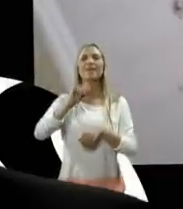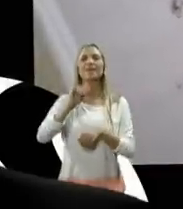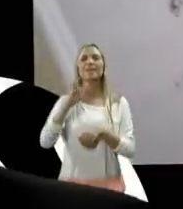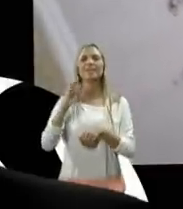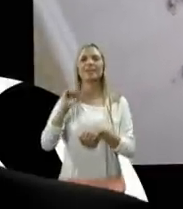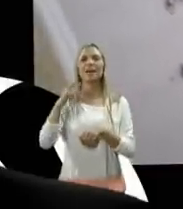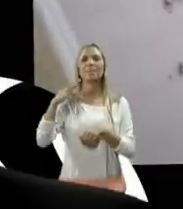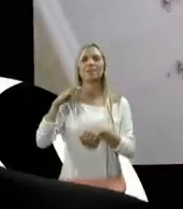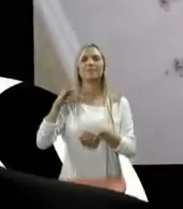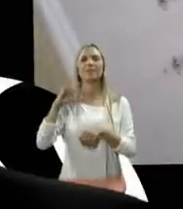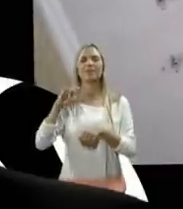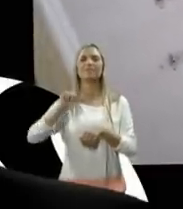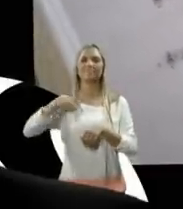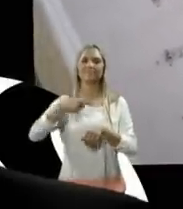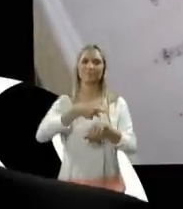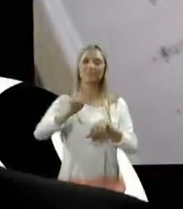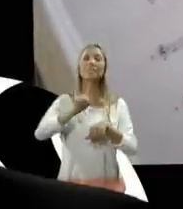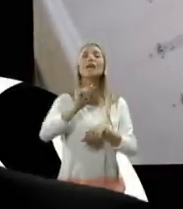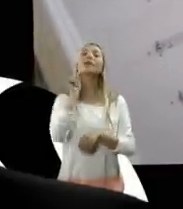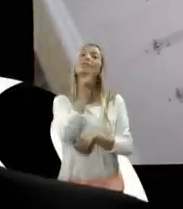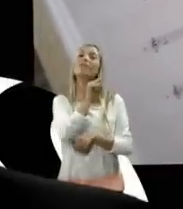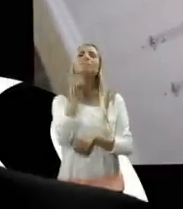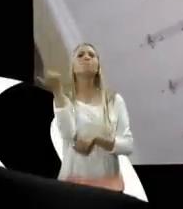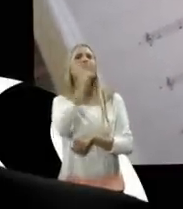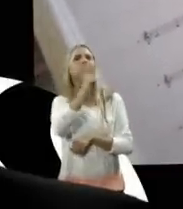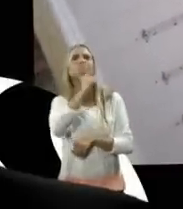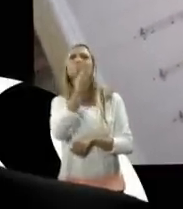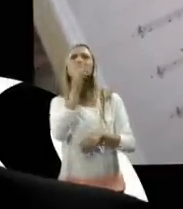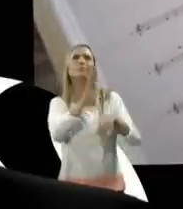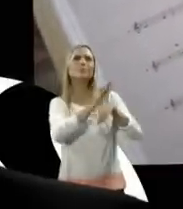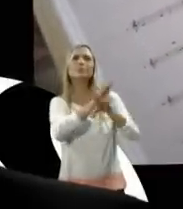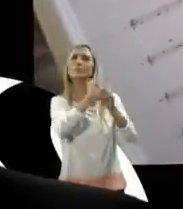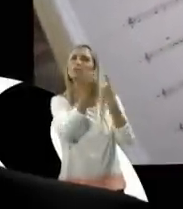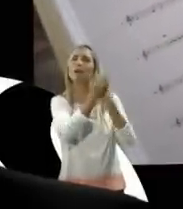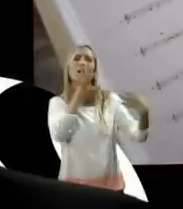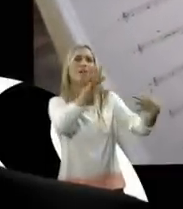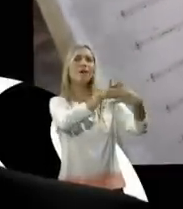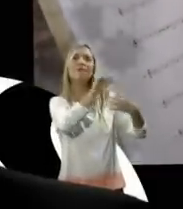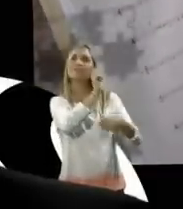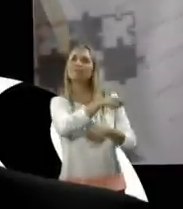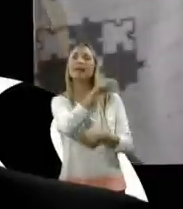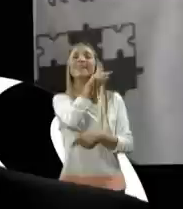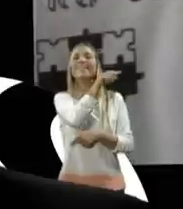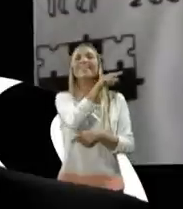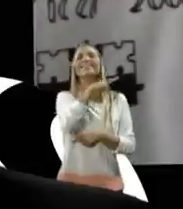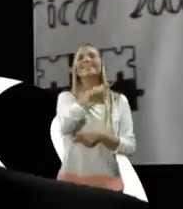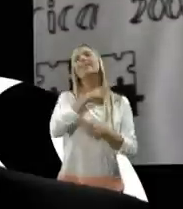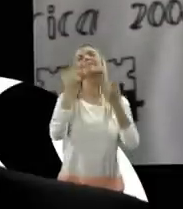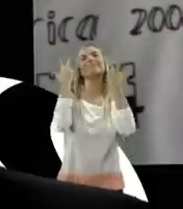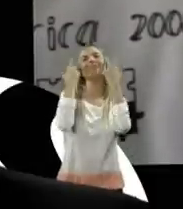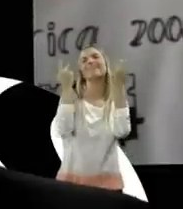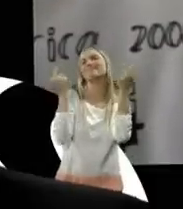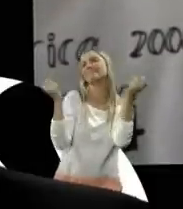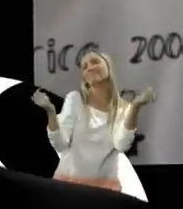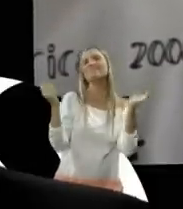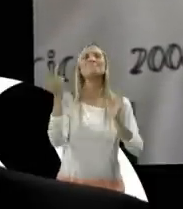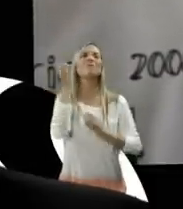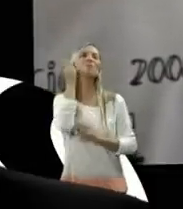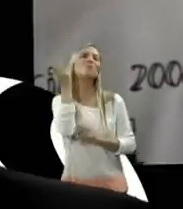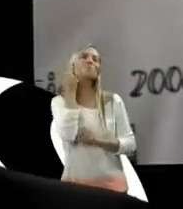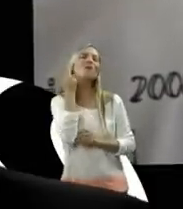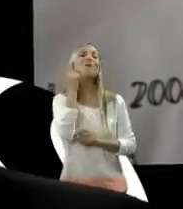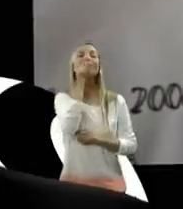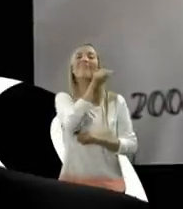descobrimos um rico campo de trabalho para o serviço social. O que lá eles trabalham de uma forma natural, com o trabalho do